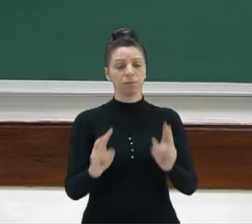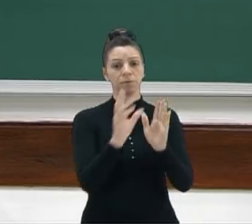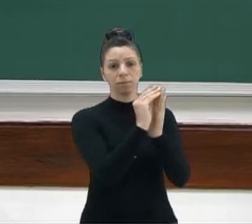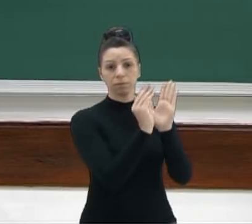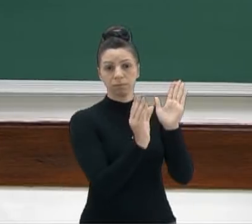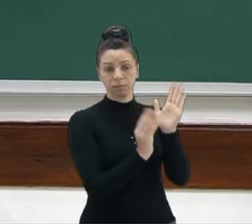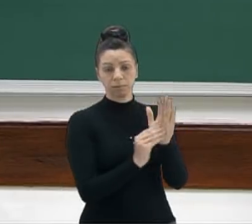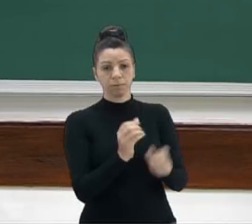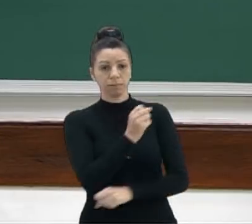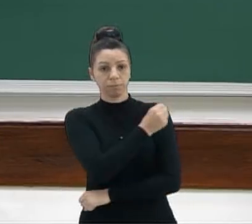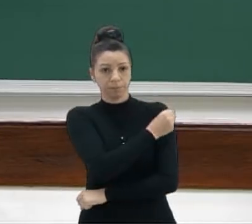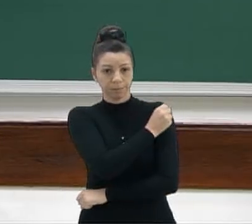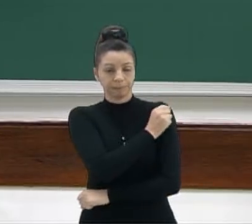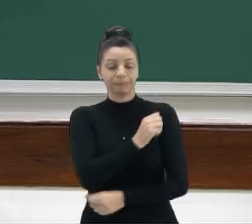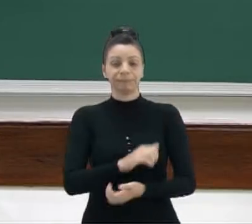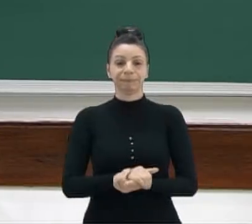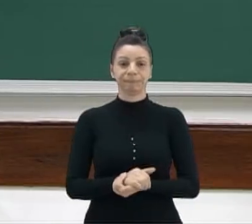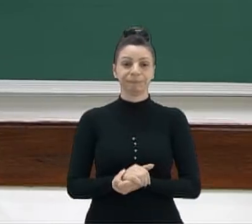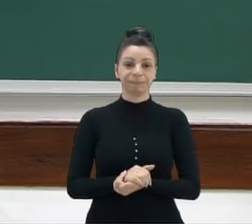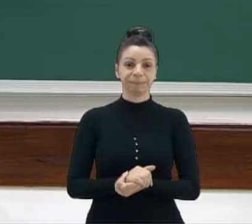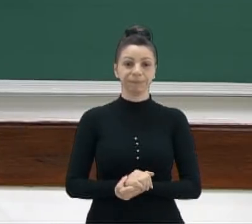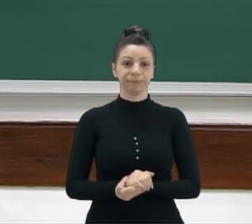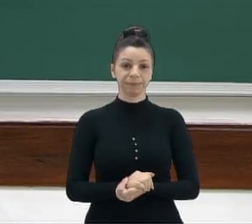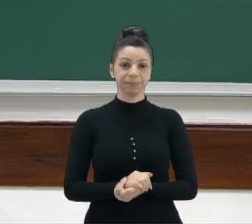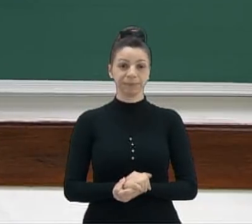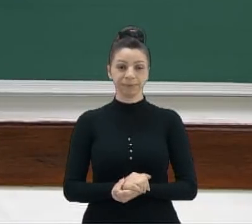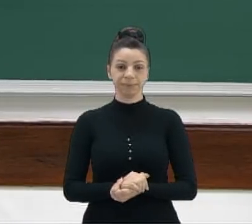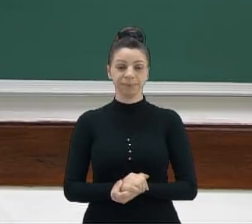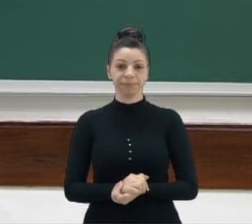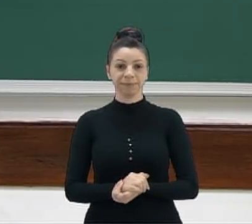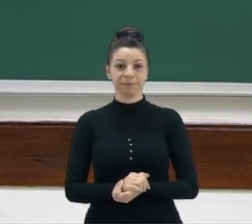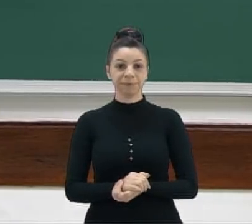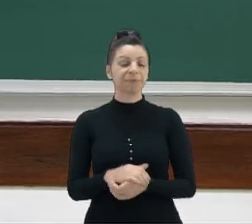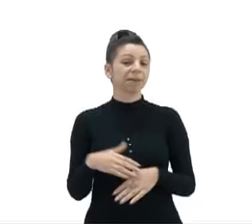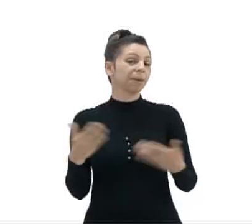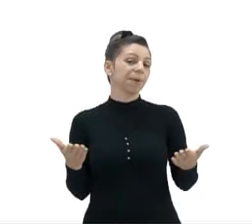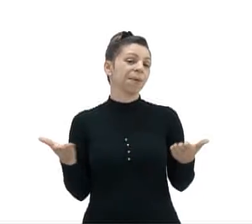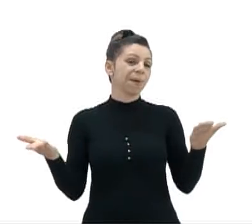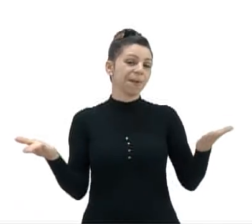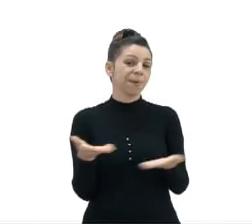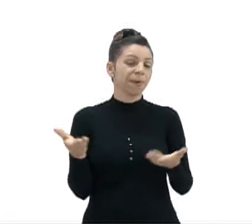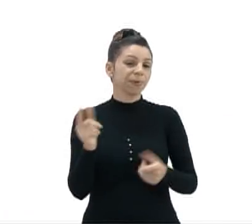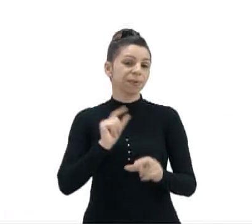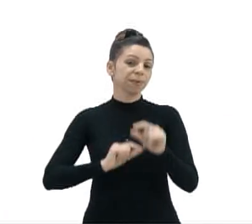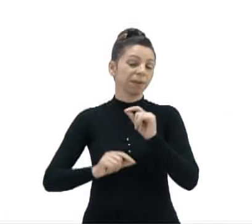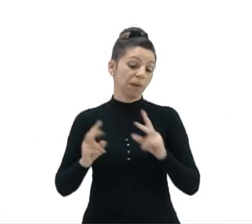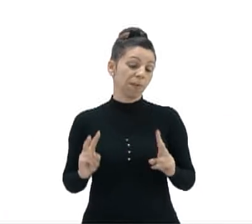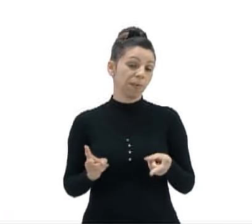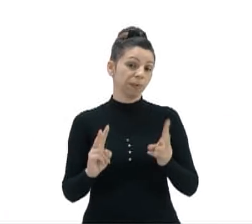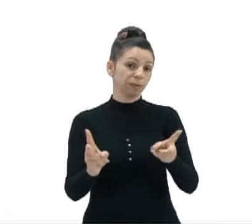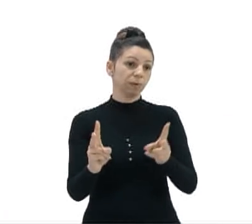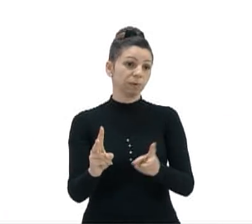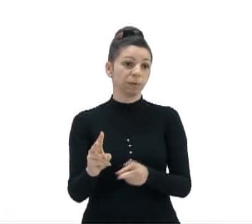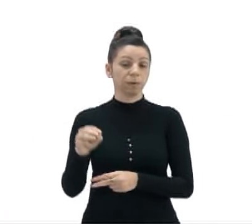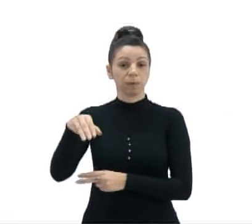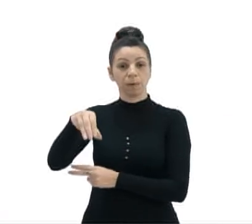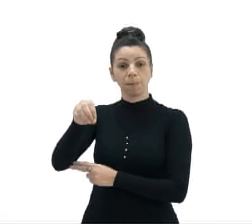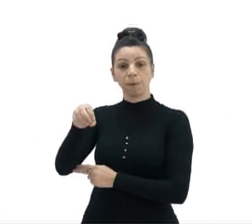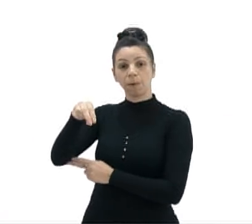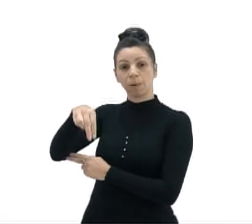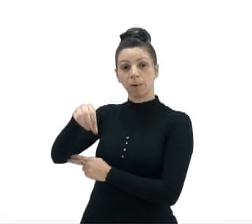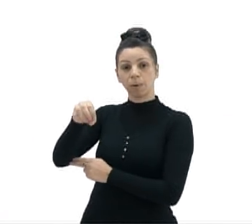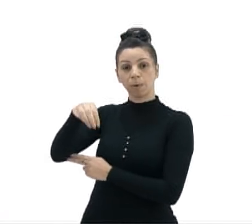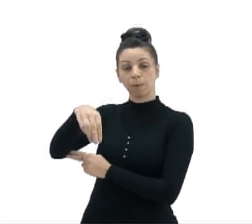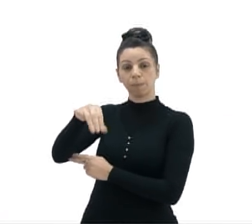do 8º ano. Vamos lá? Então, hoje nós vamos falar e continuar sobre